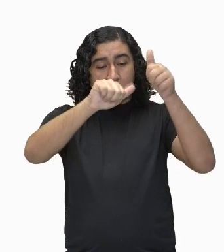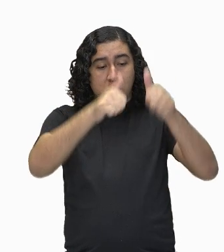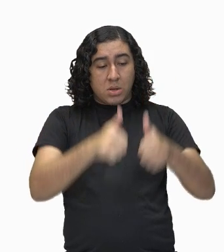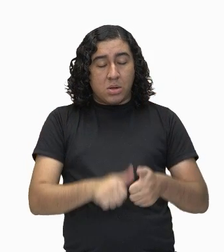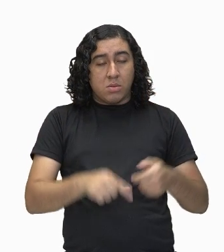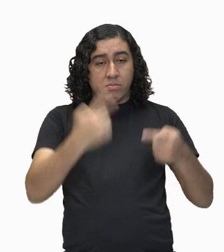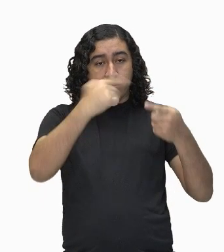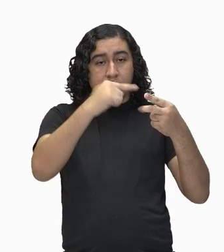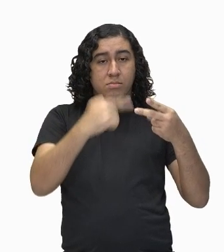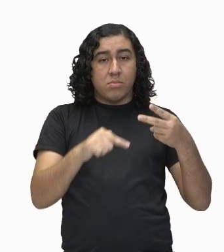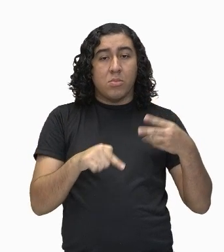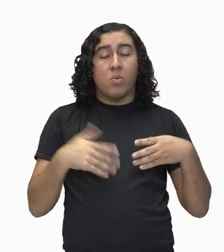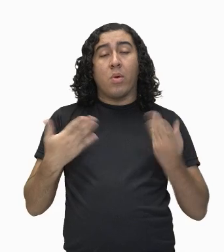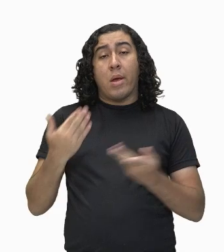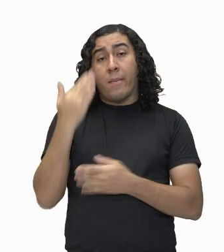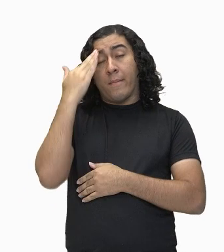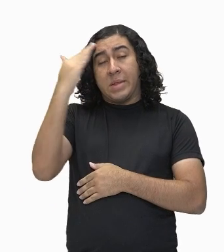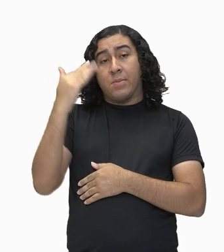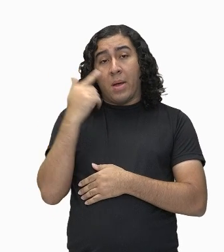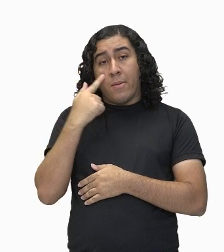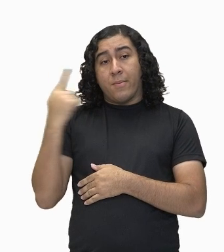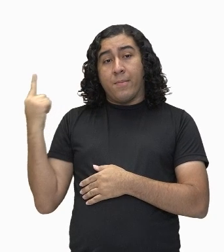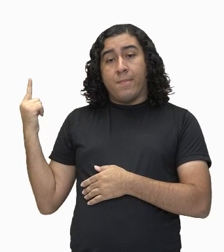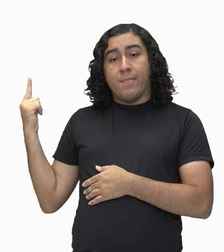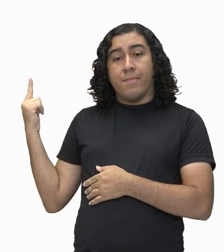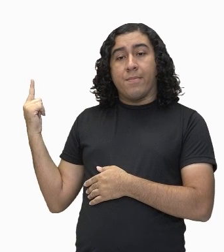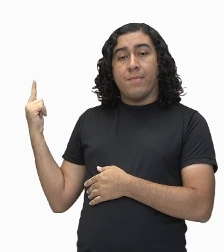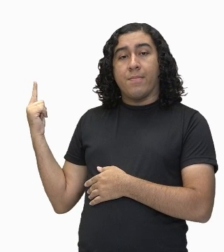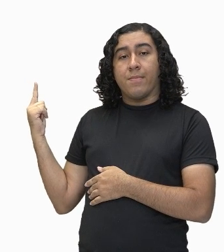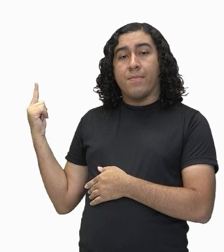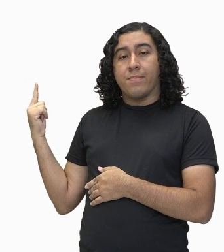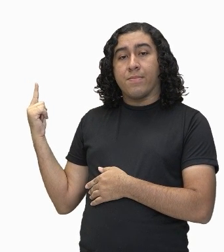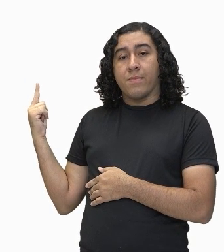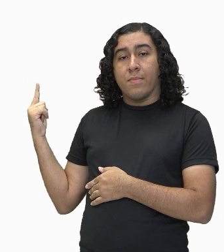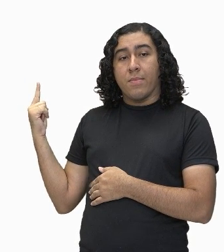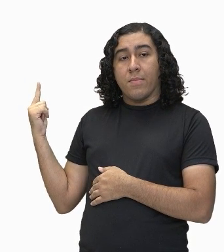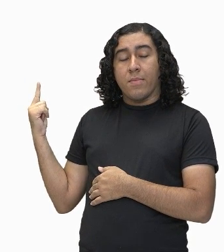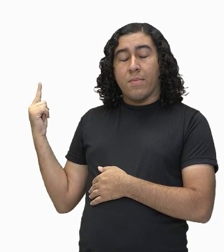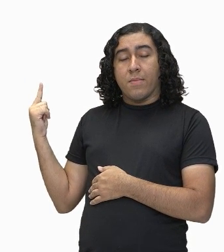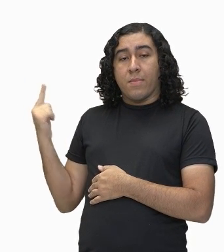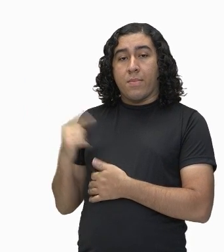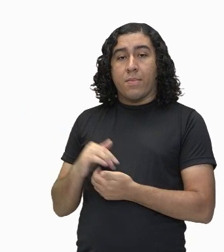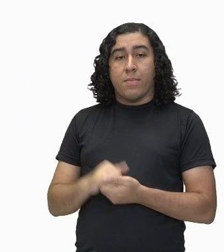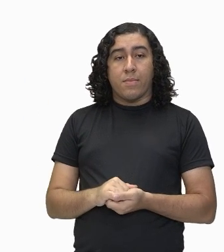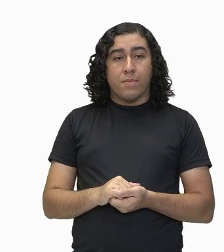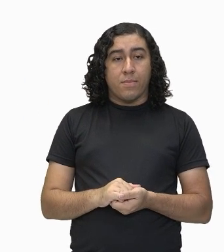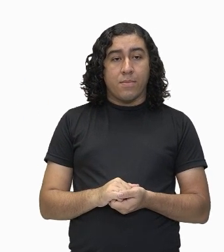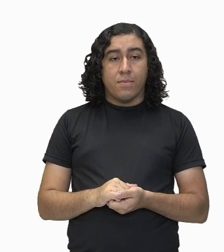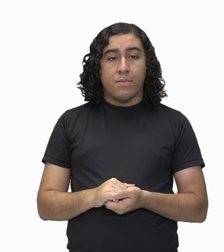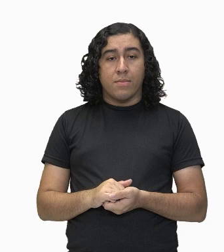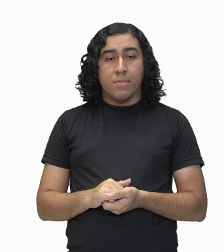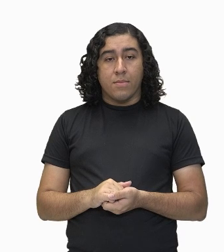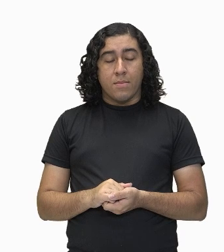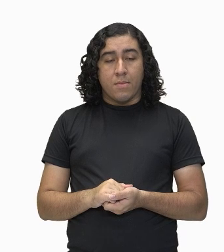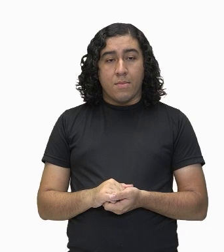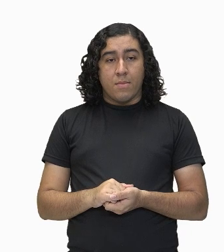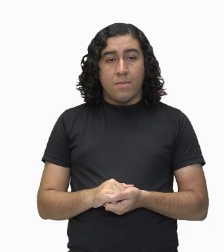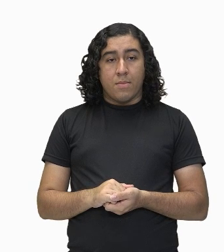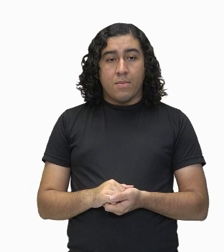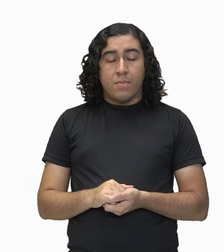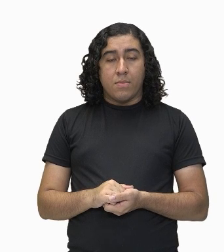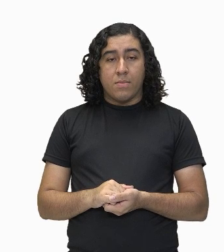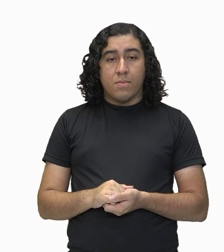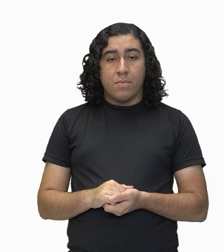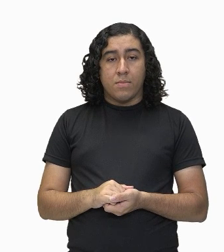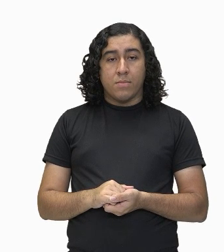Quais são os principais conceitos da fenomenologia de Husserl? Então ele vai falar